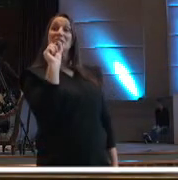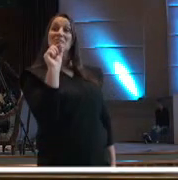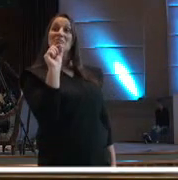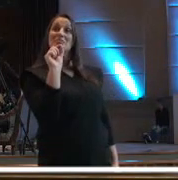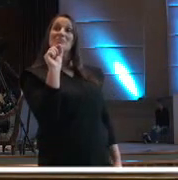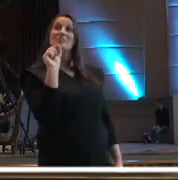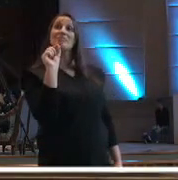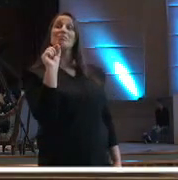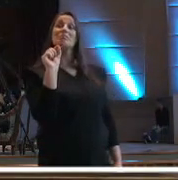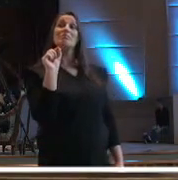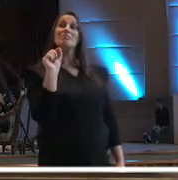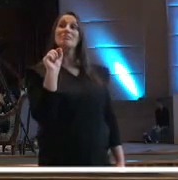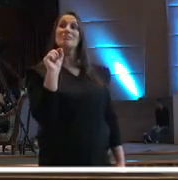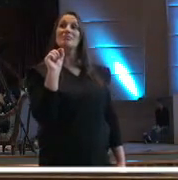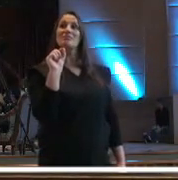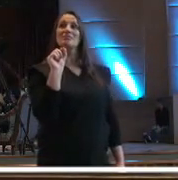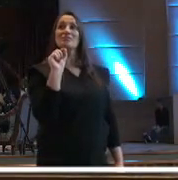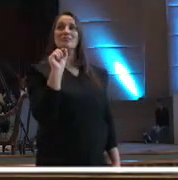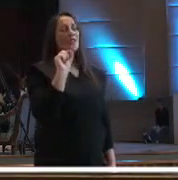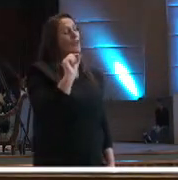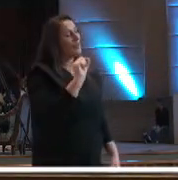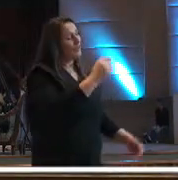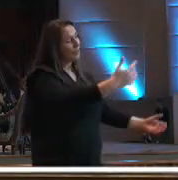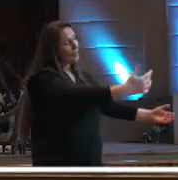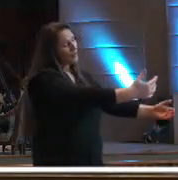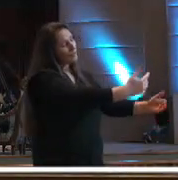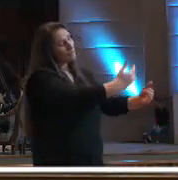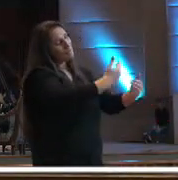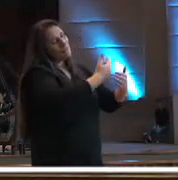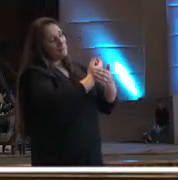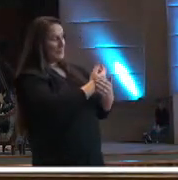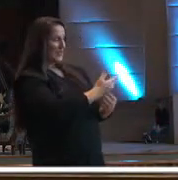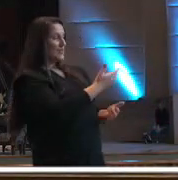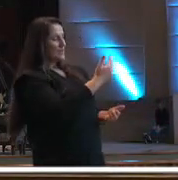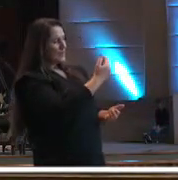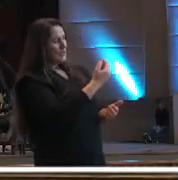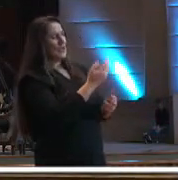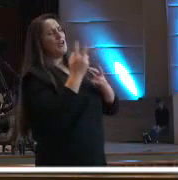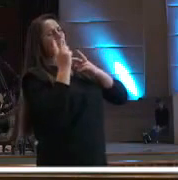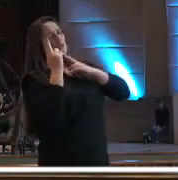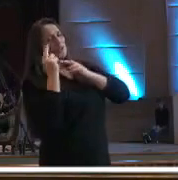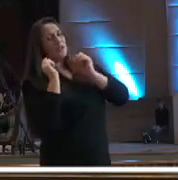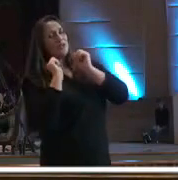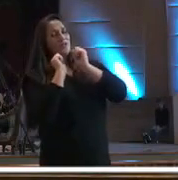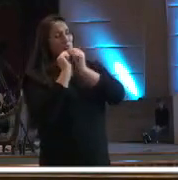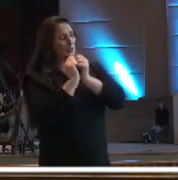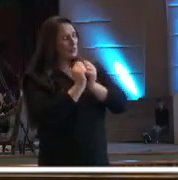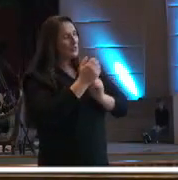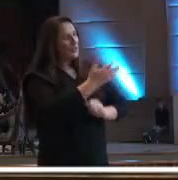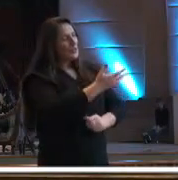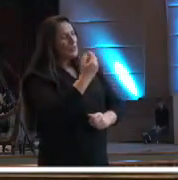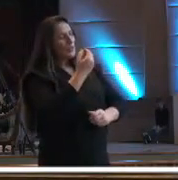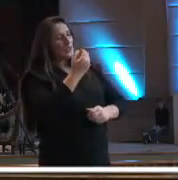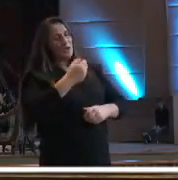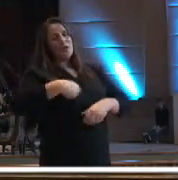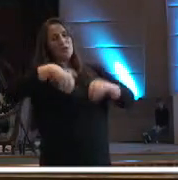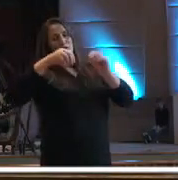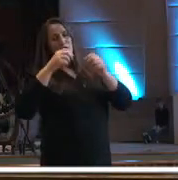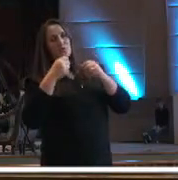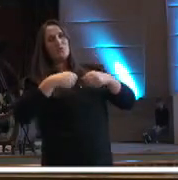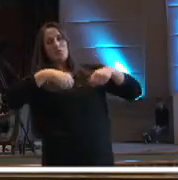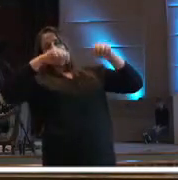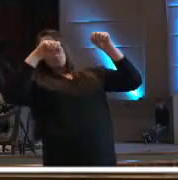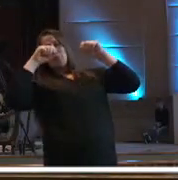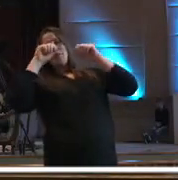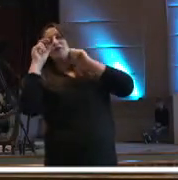noturnos? A gente os acolhe. Vem cá, deita aqui comigo, levanta aí, né, coberta, deita aqui do